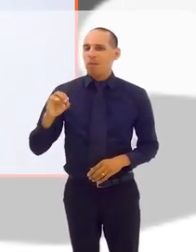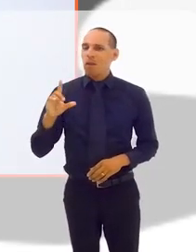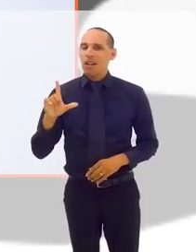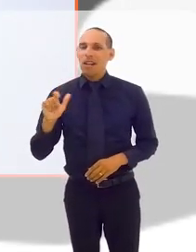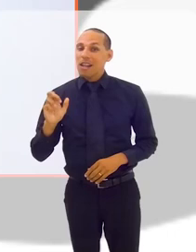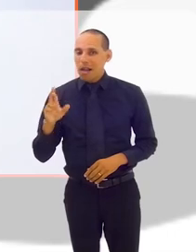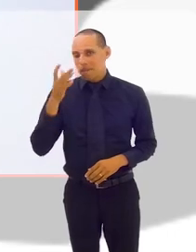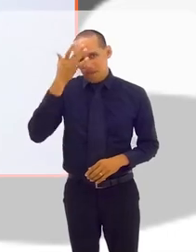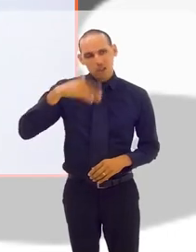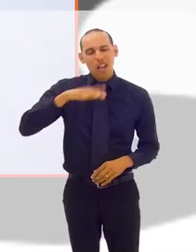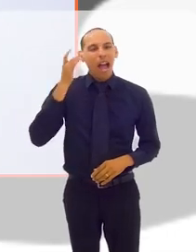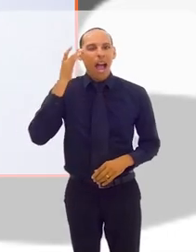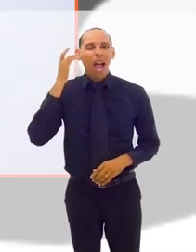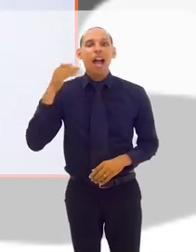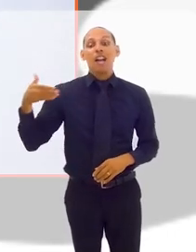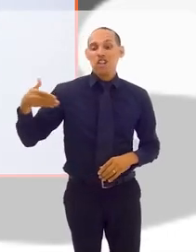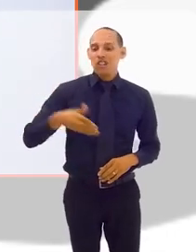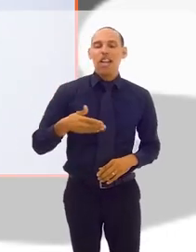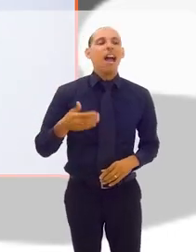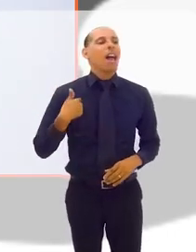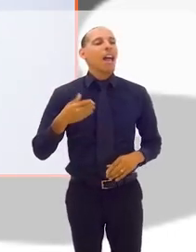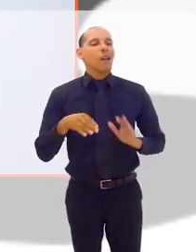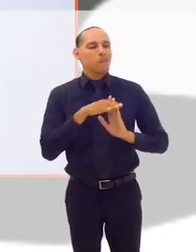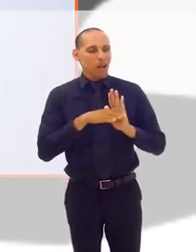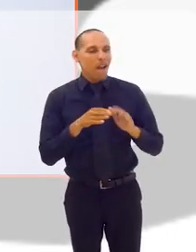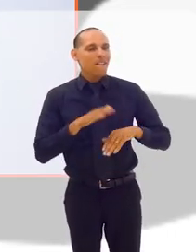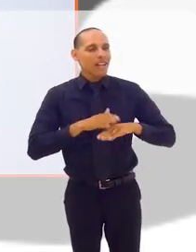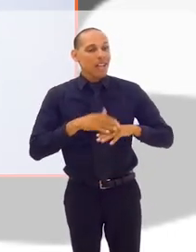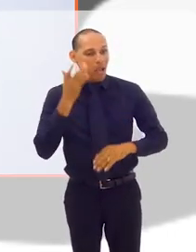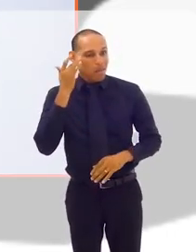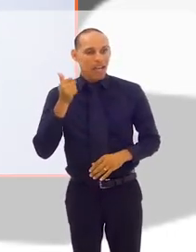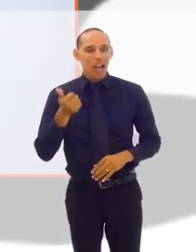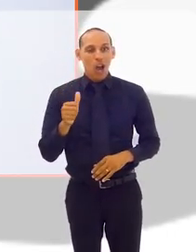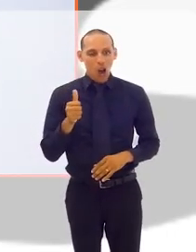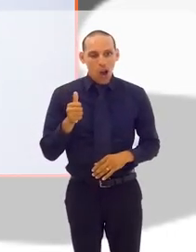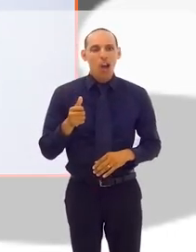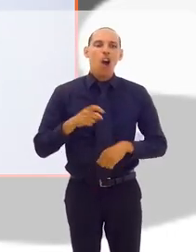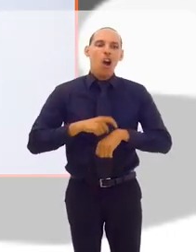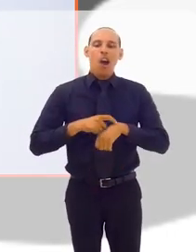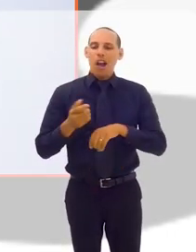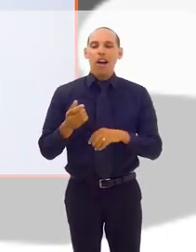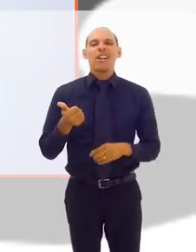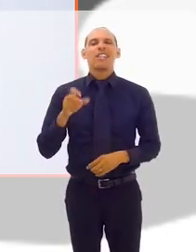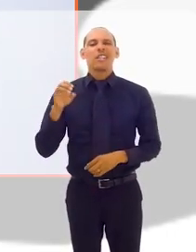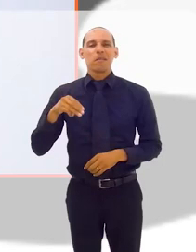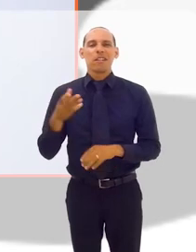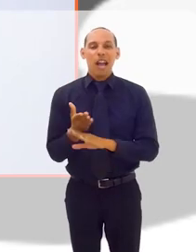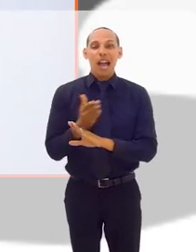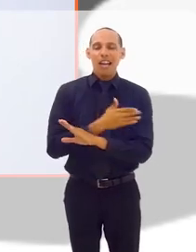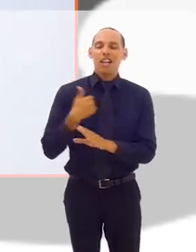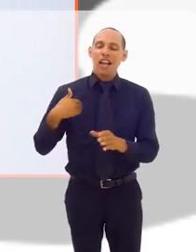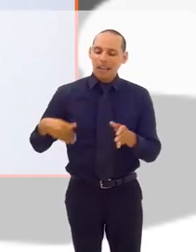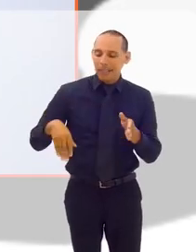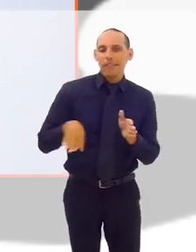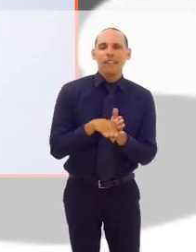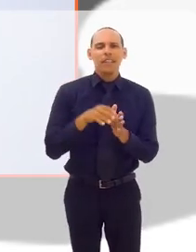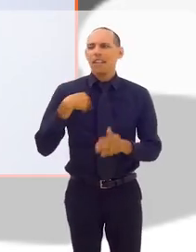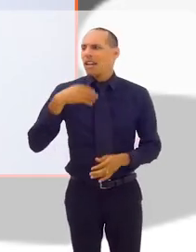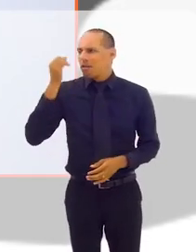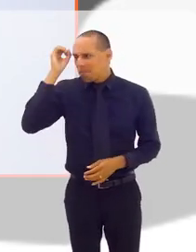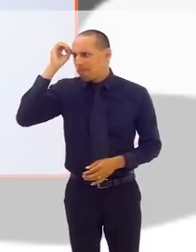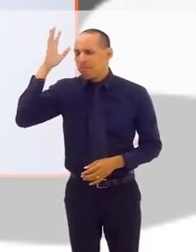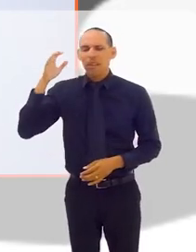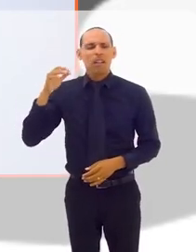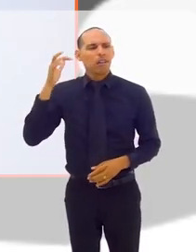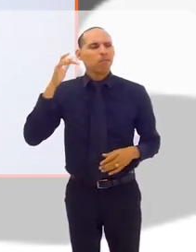acha que o bipolar é aquela pessoa que chega aqui e fala, ó, vamos fazer o programa amanhã, 11 horas, chega 15 minutos antes, eu falo, ok, beleza, daí chega no